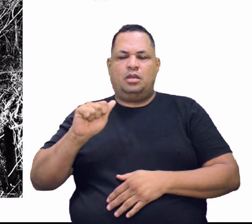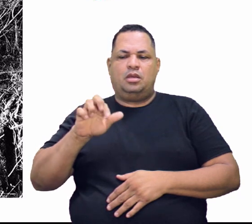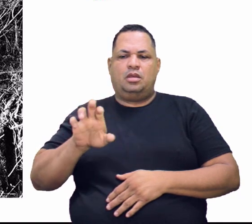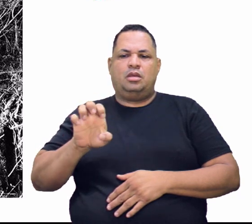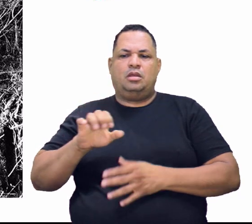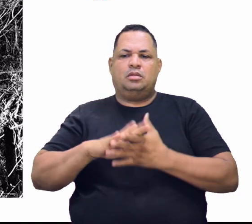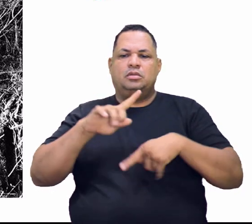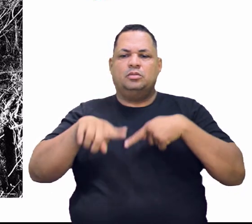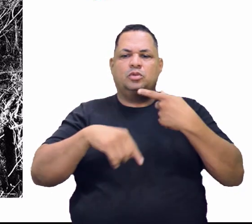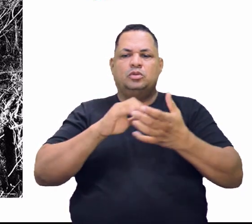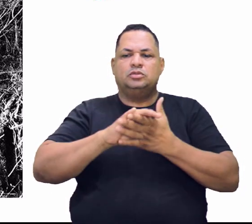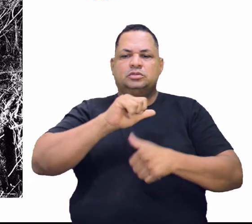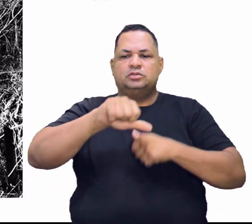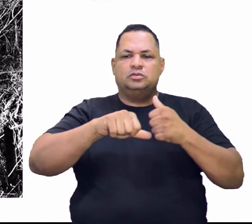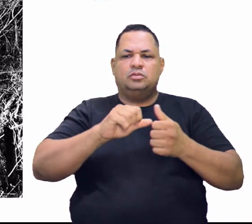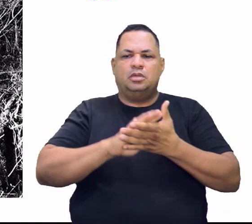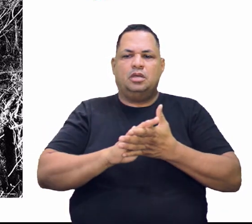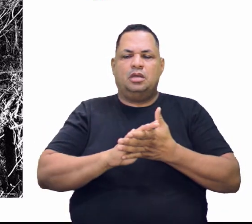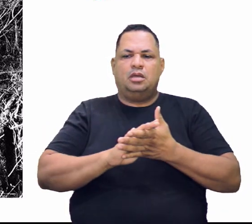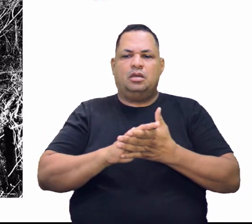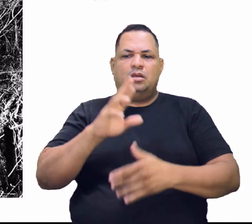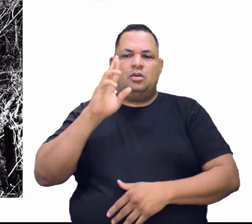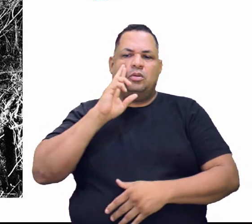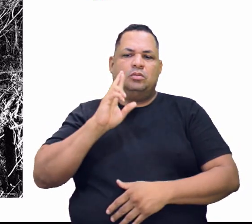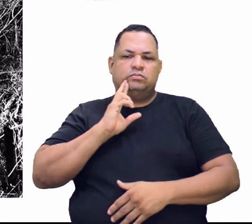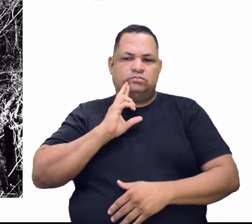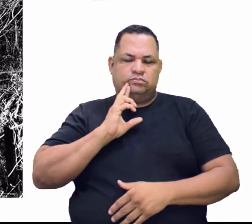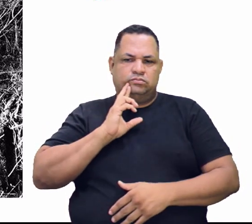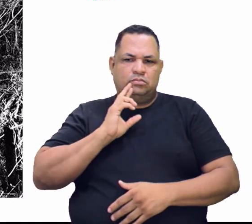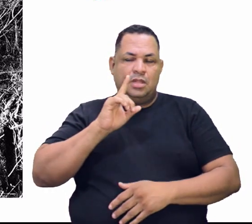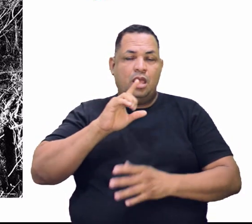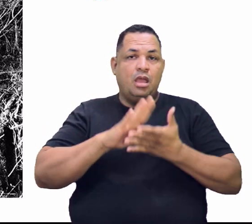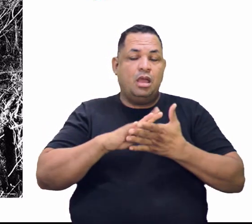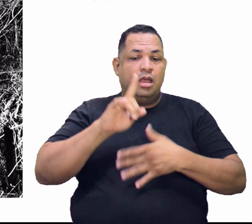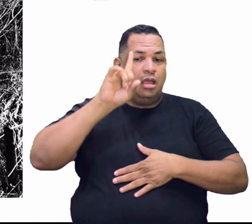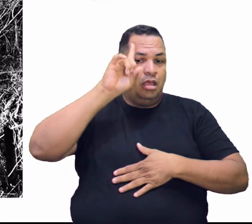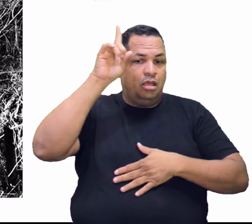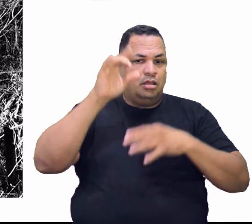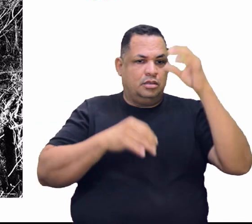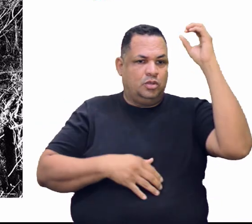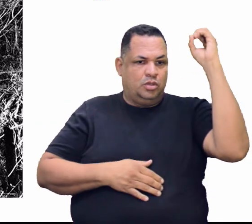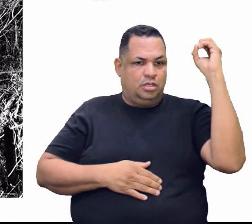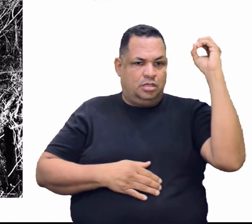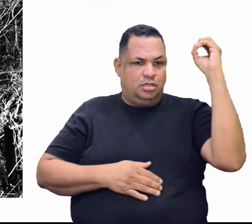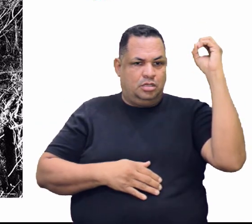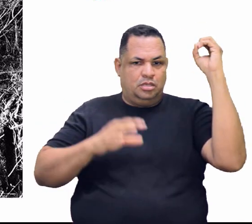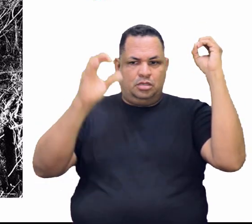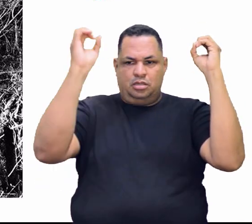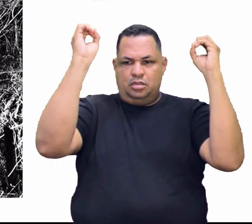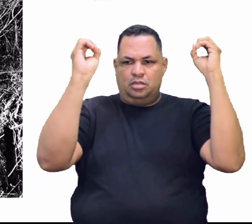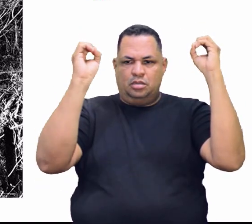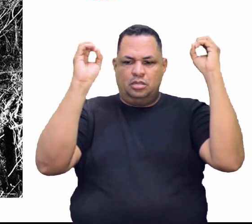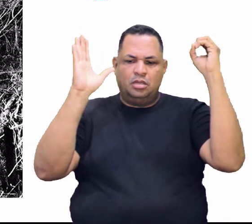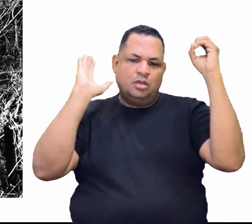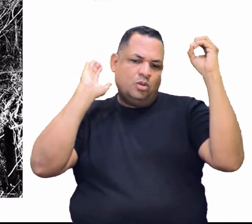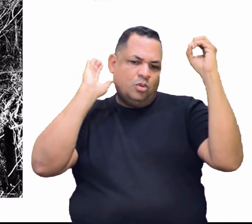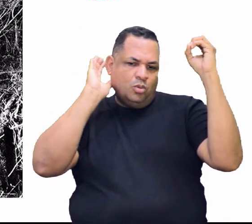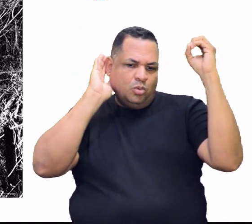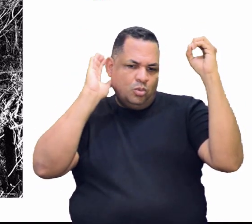tornar Rondônia. Ok? Então, a ideia era interligar o Amazonas com o